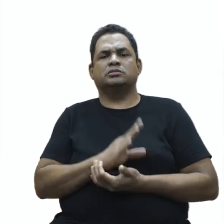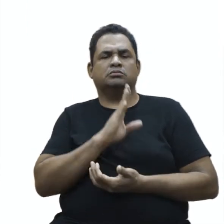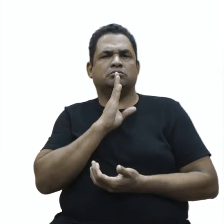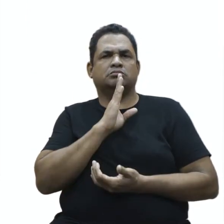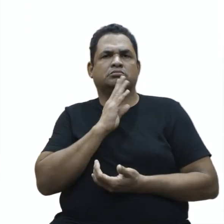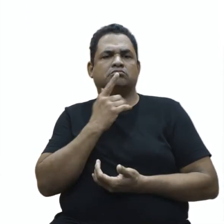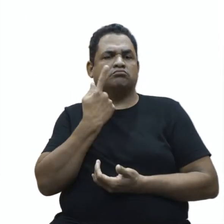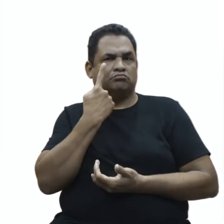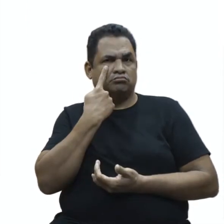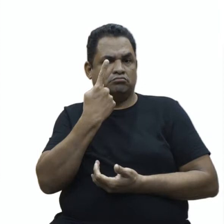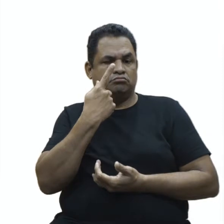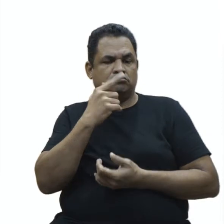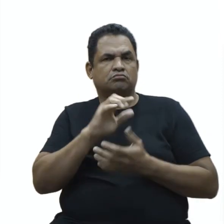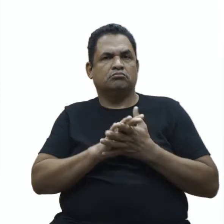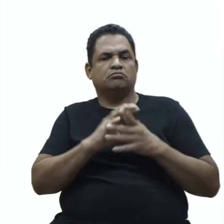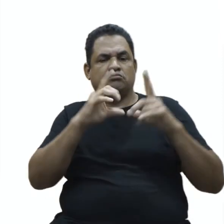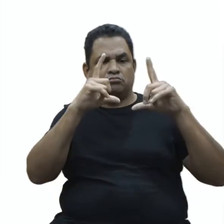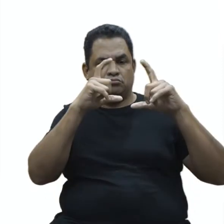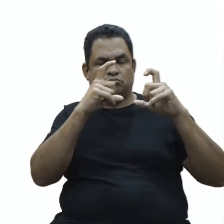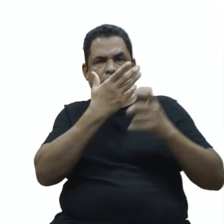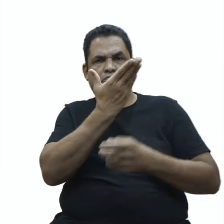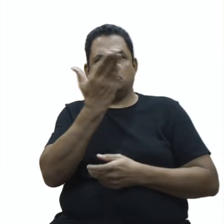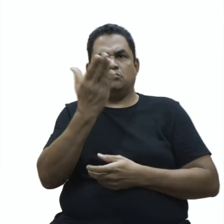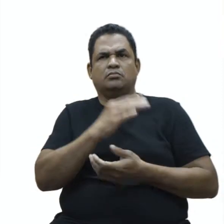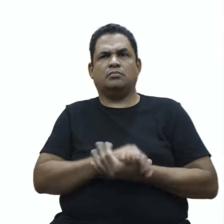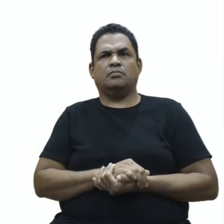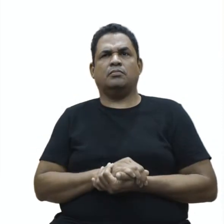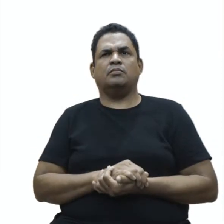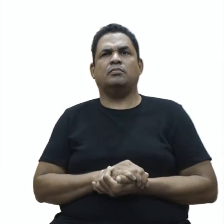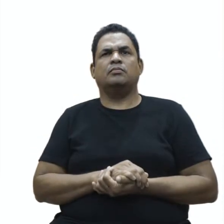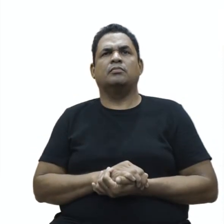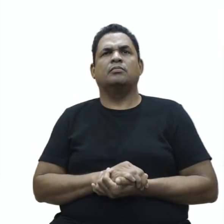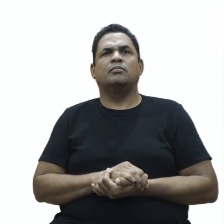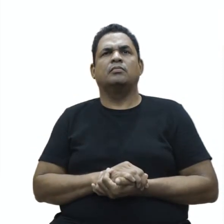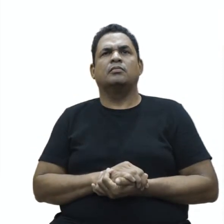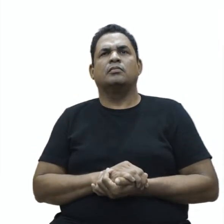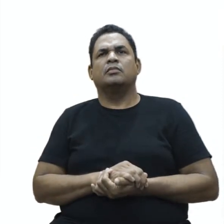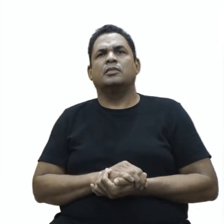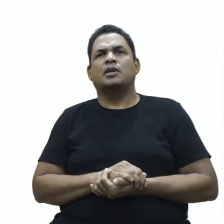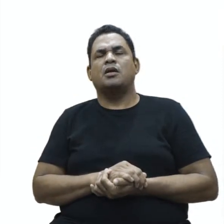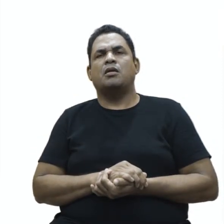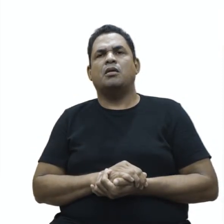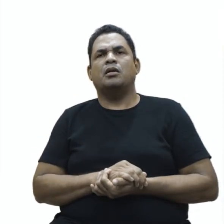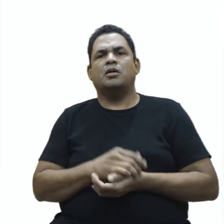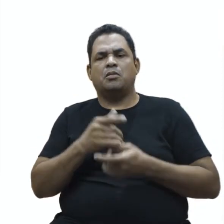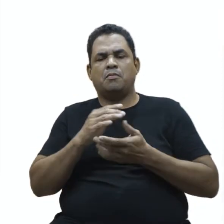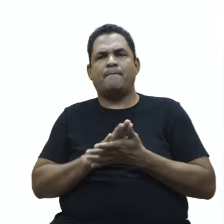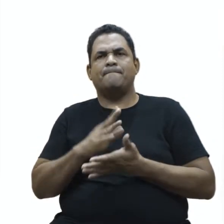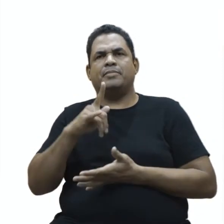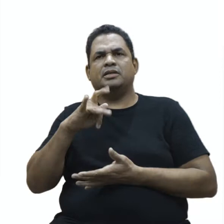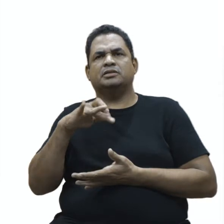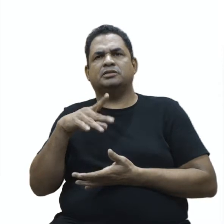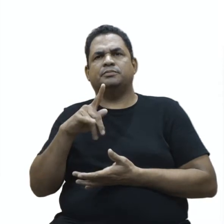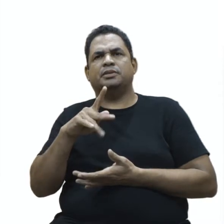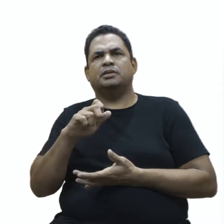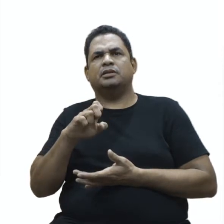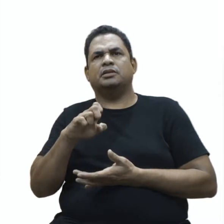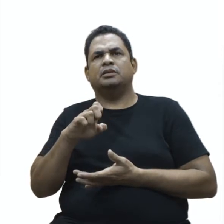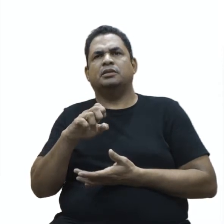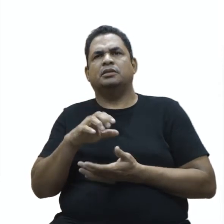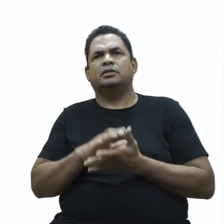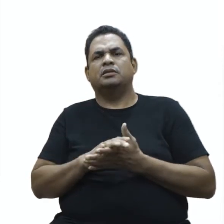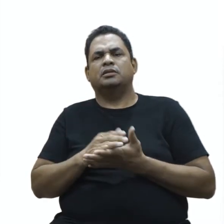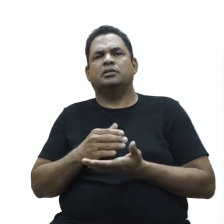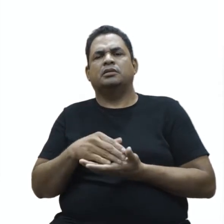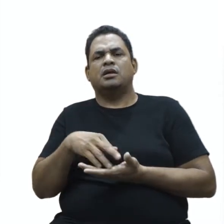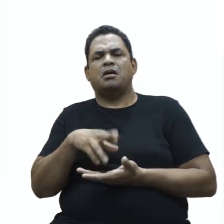essa foto aqui? Com certeza, né? O príncipe Filipe. É o príncipe? Eu não lembro se é o rei Filipe, é o